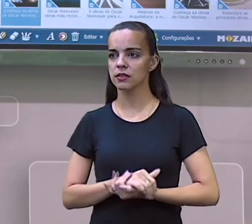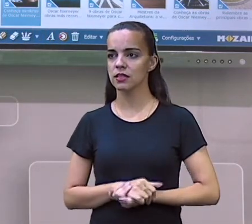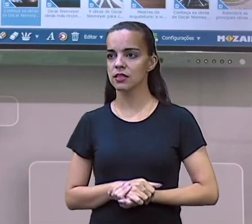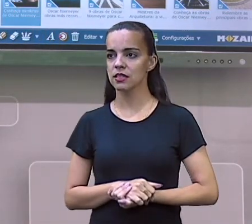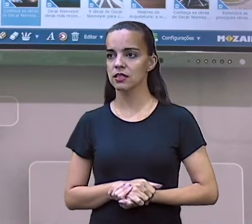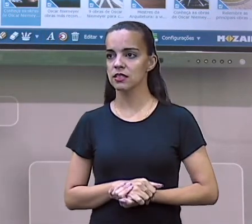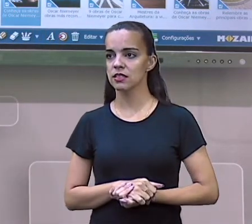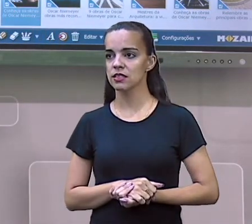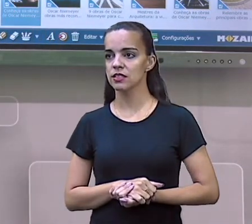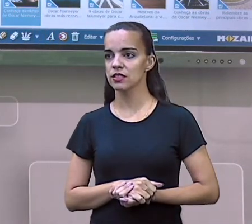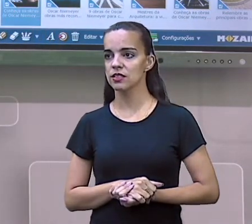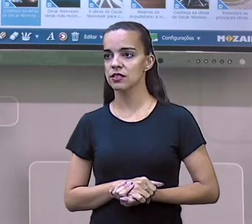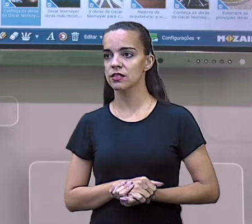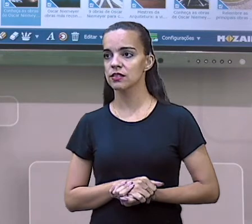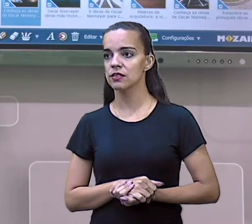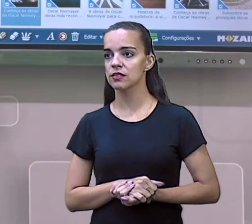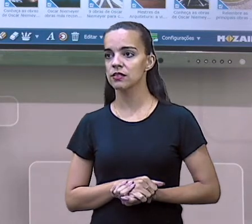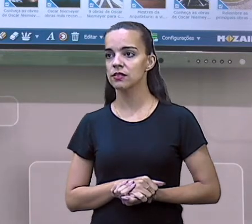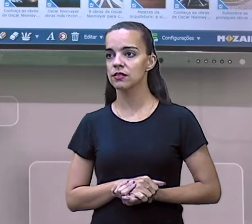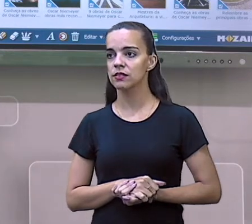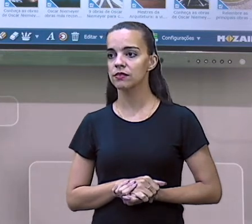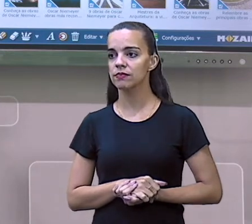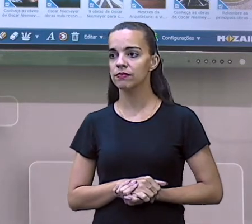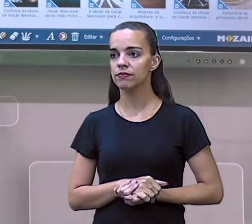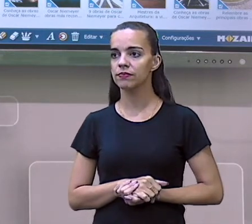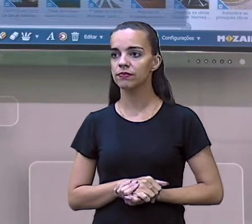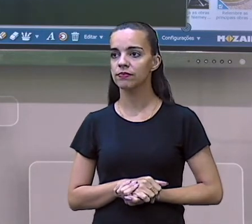Vamos para Brasília?